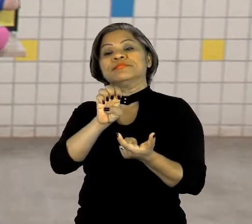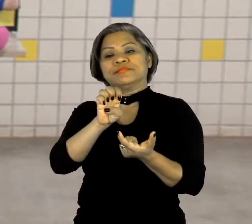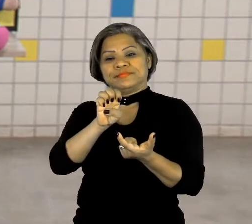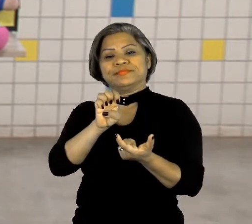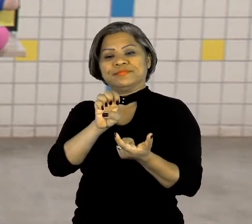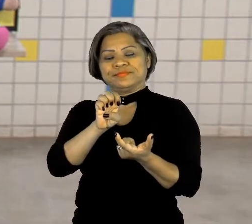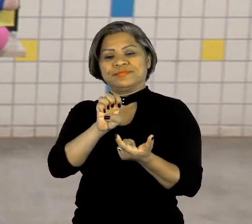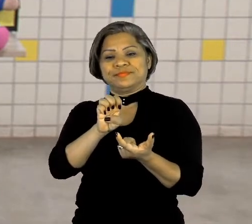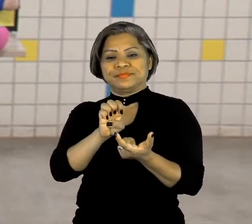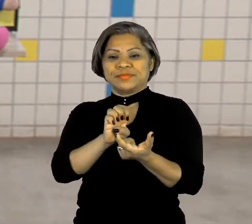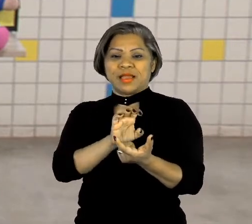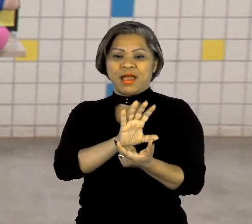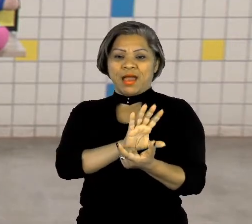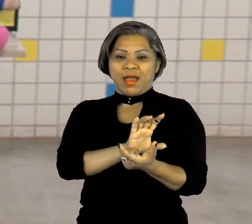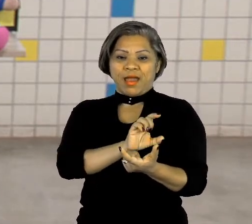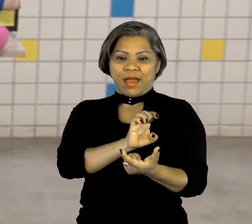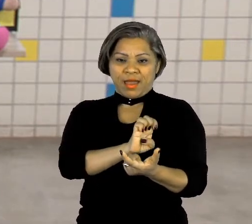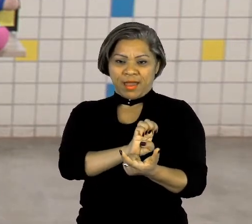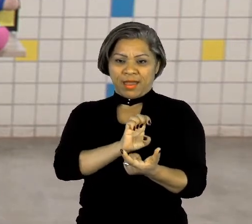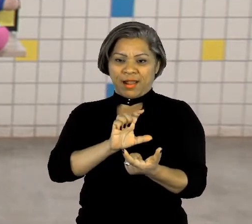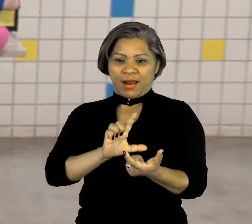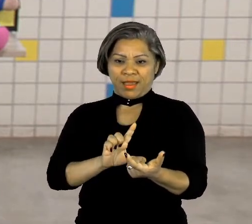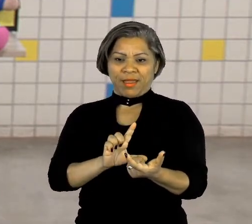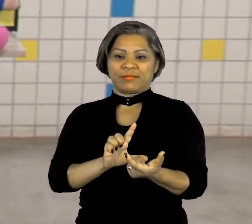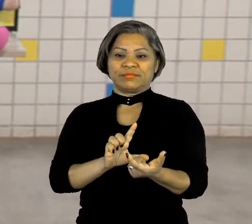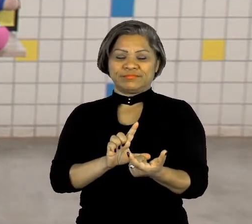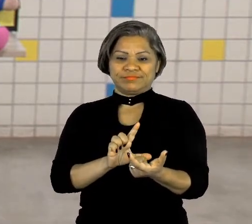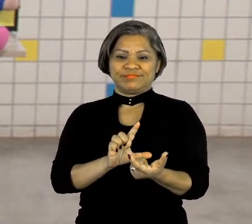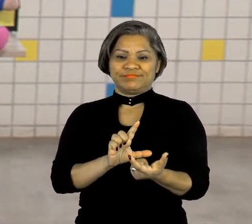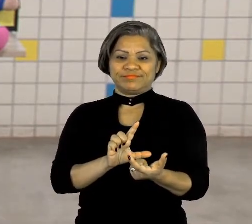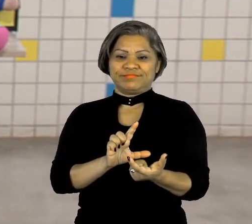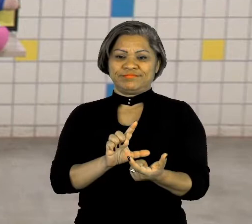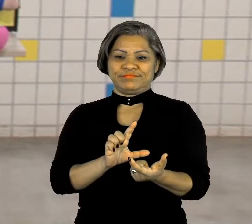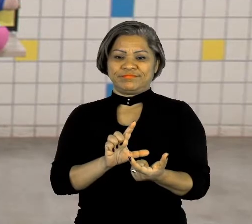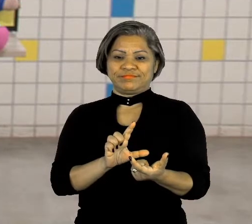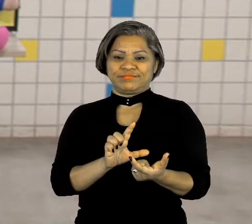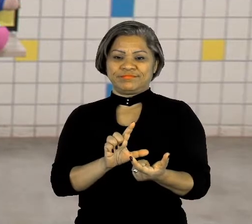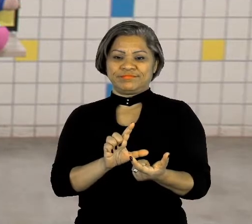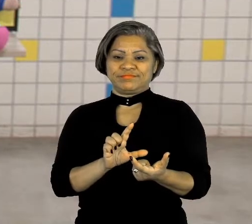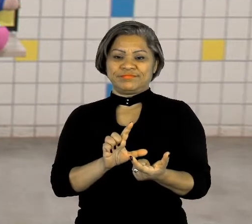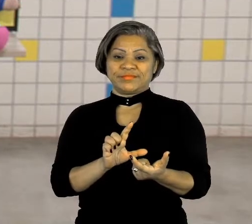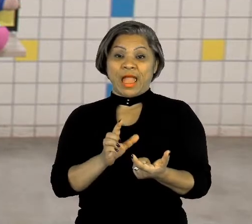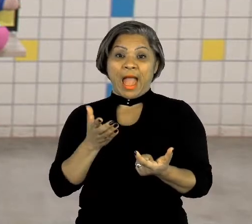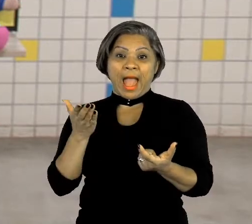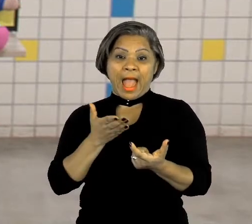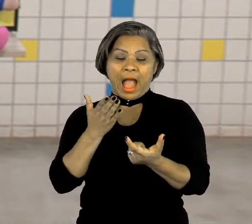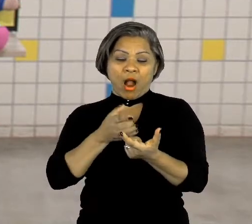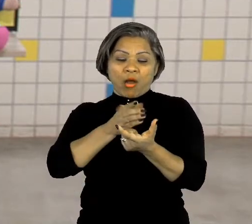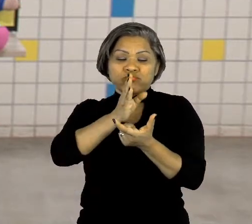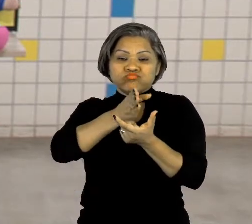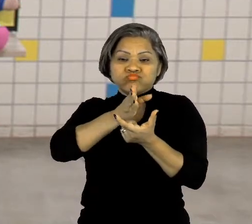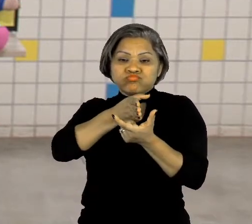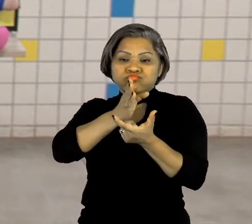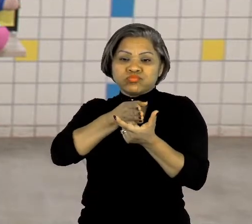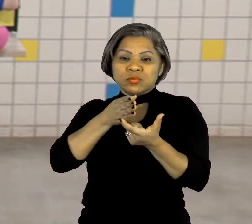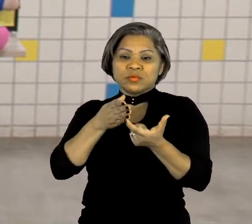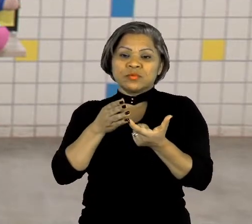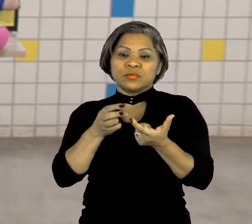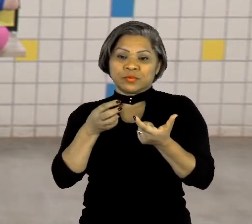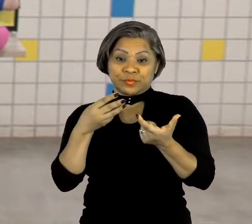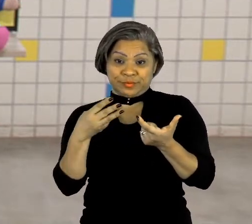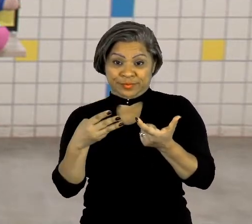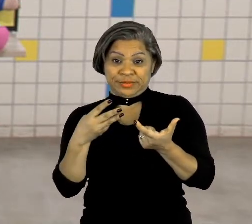E. Ó, elefante. Agora, o terceiro pedacinho. Tem uma consoante aqui que eu